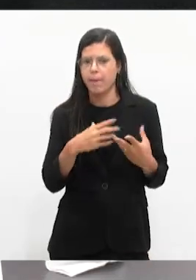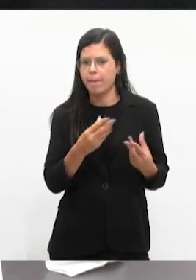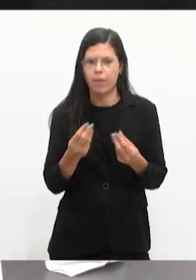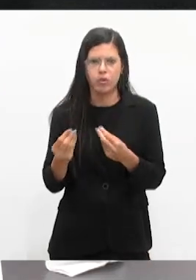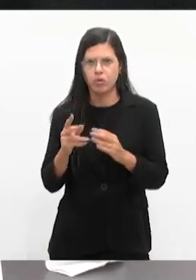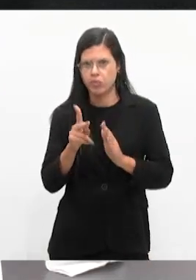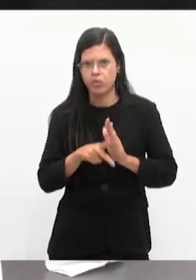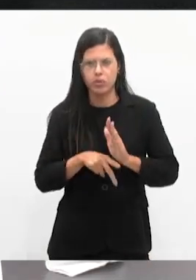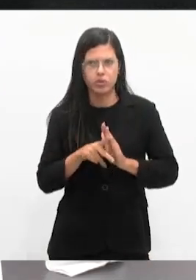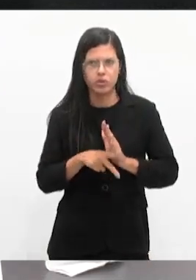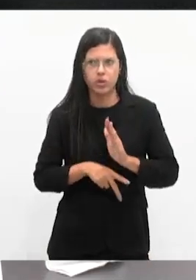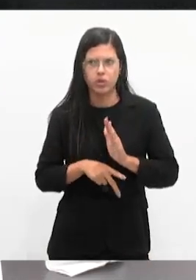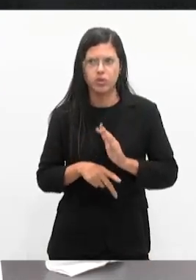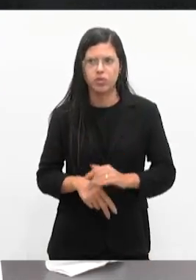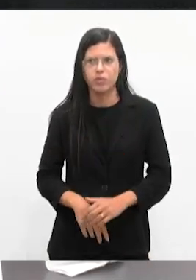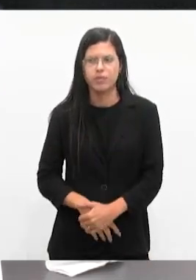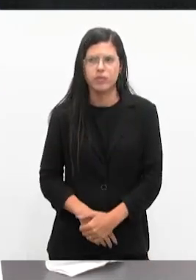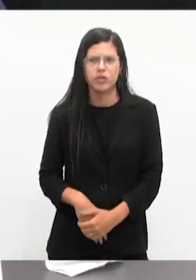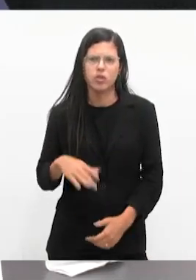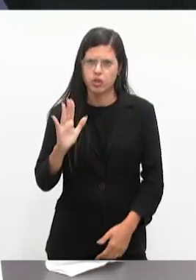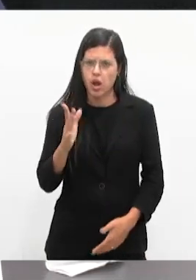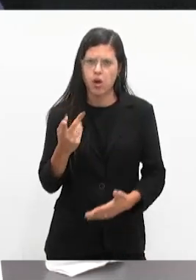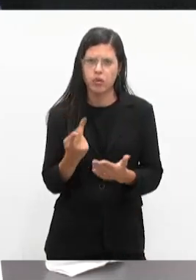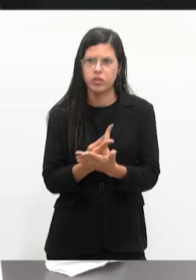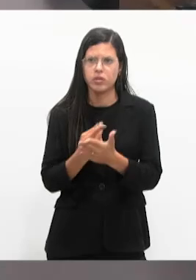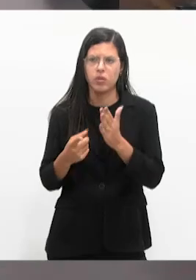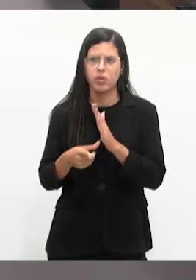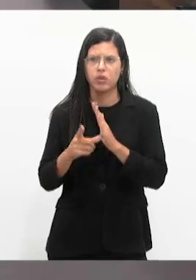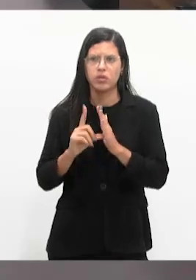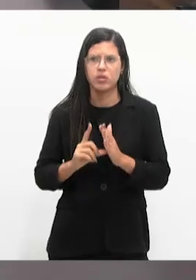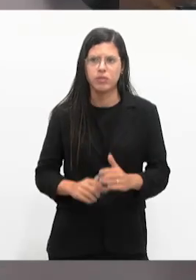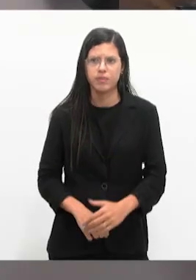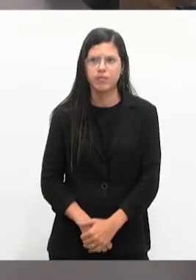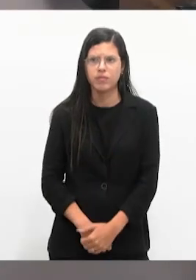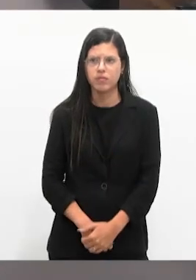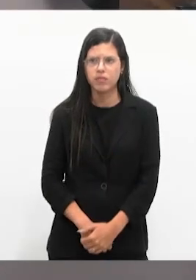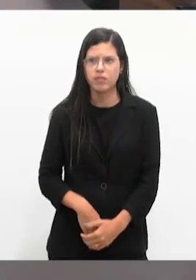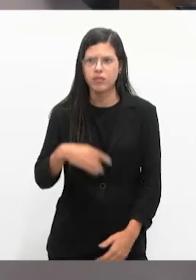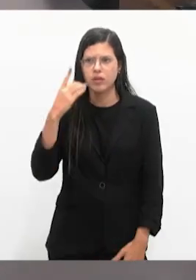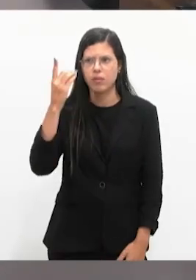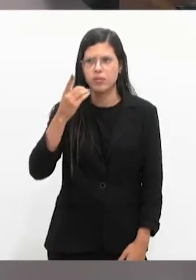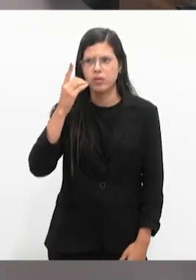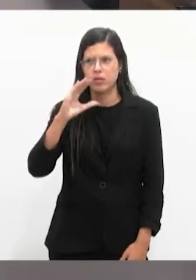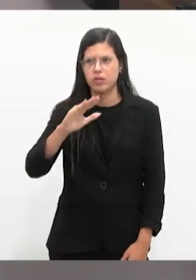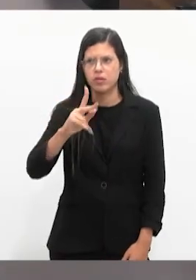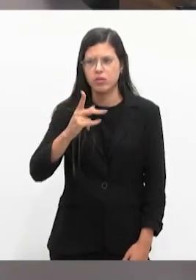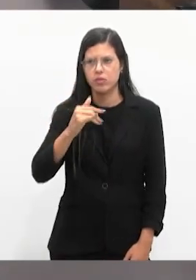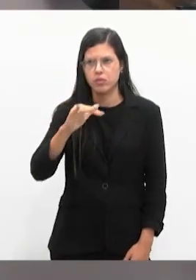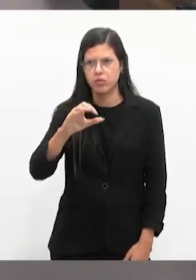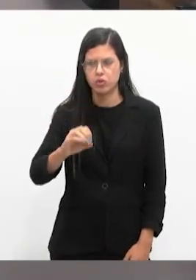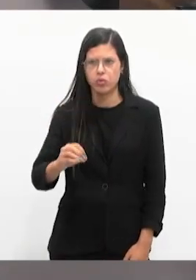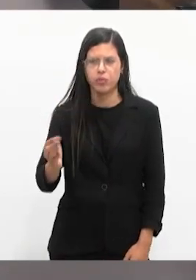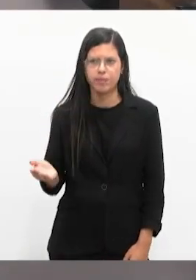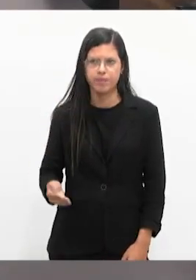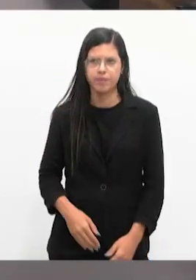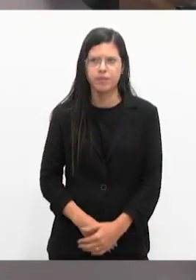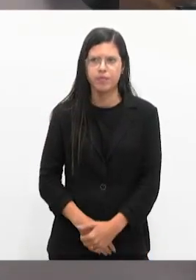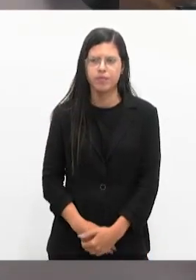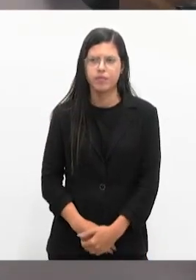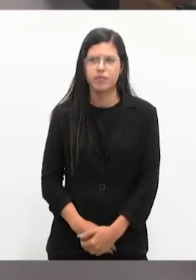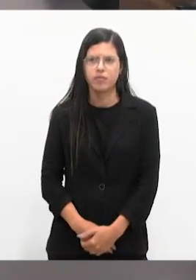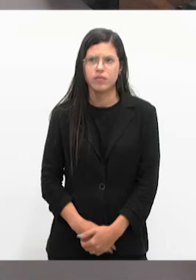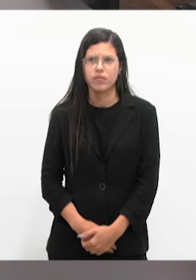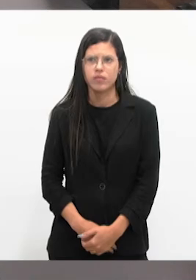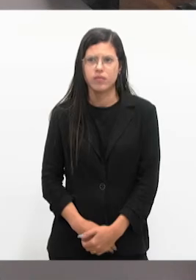tudo de uma vez só. Aliás, já foi assim antes. Exato. Deputado Chico. Então, presidente, hoje,